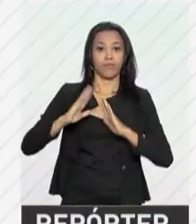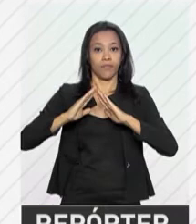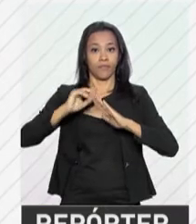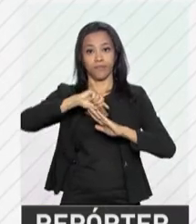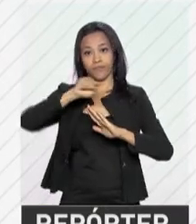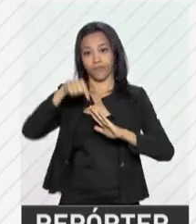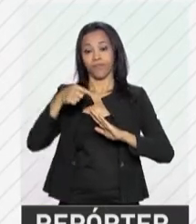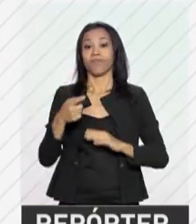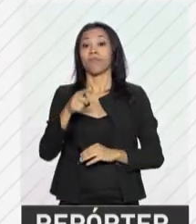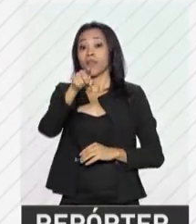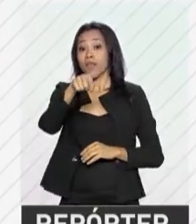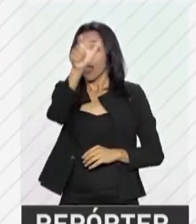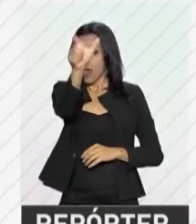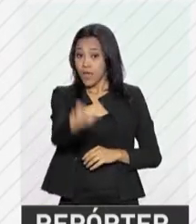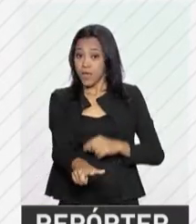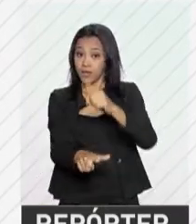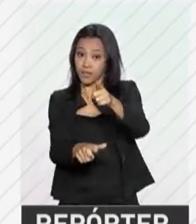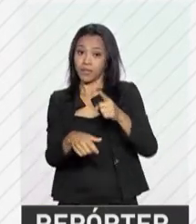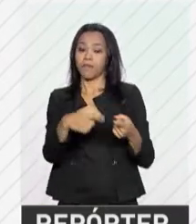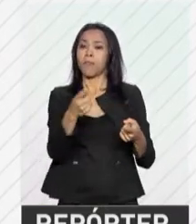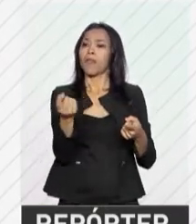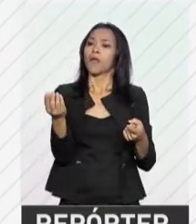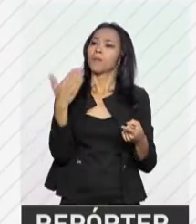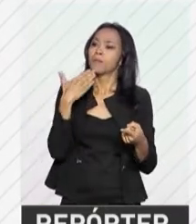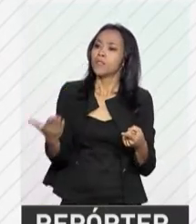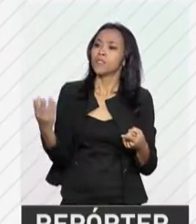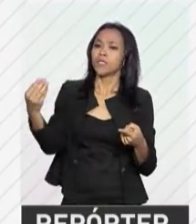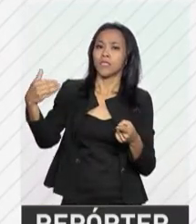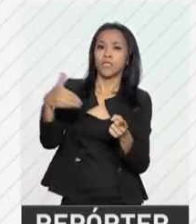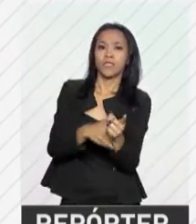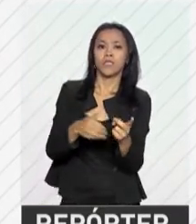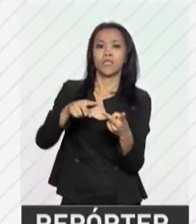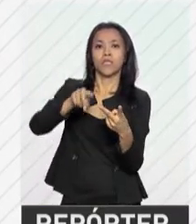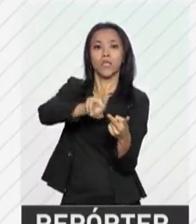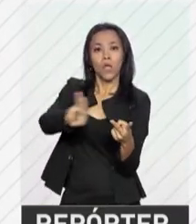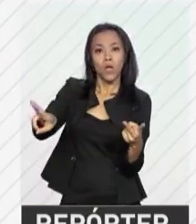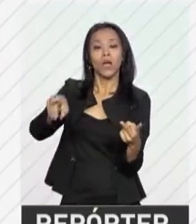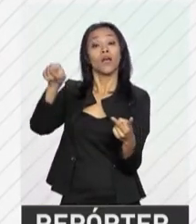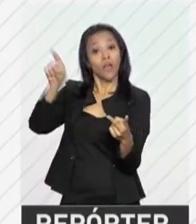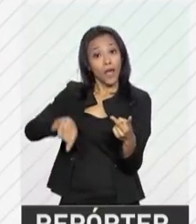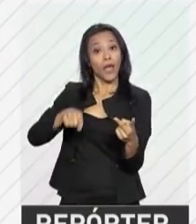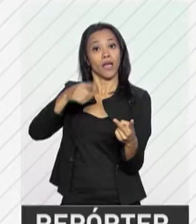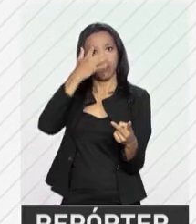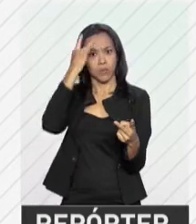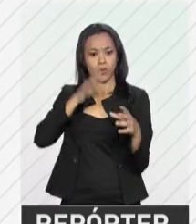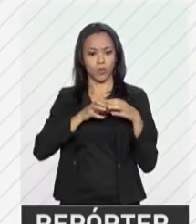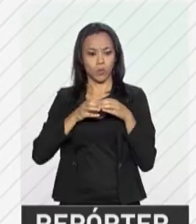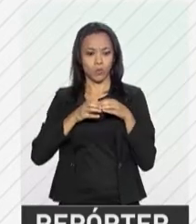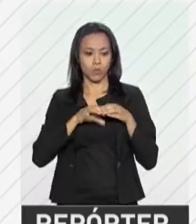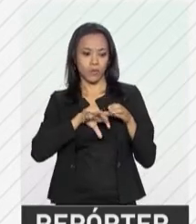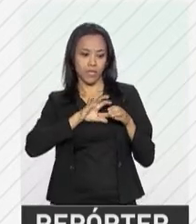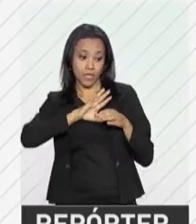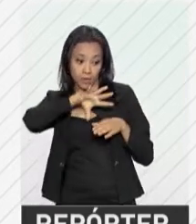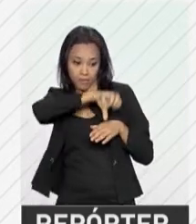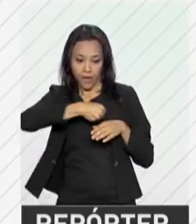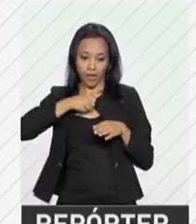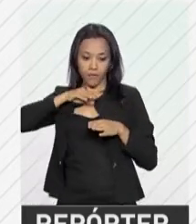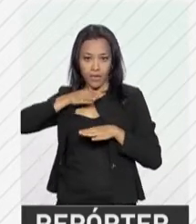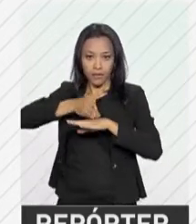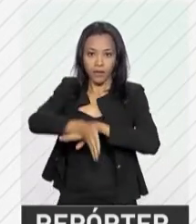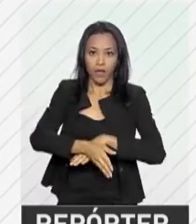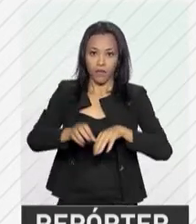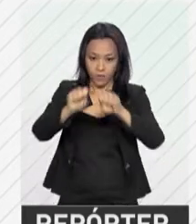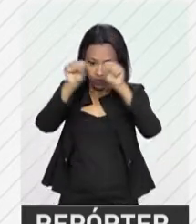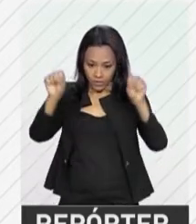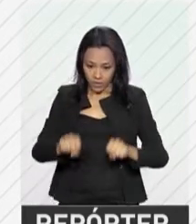sine eram convencidos a passar nomes e senhas com esses dados a quadrilha entrava no sistema realizava de emissões